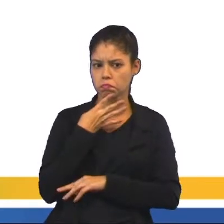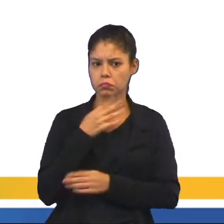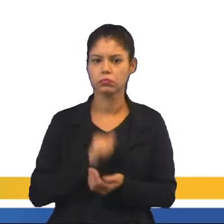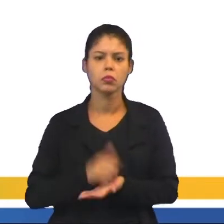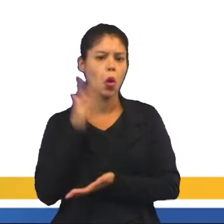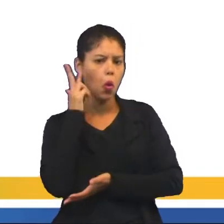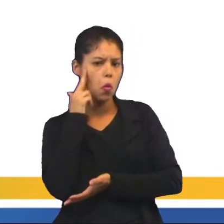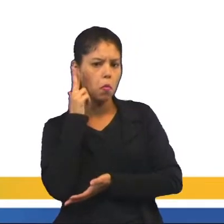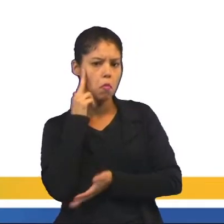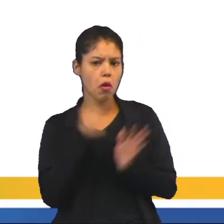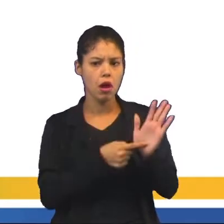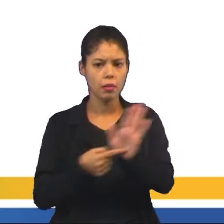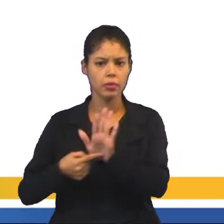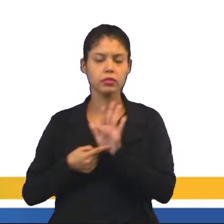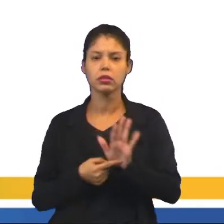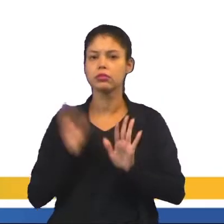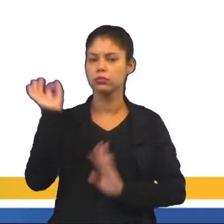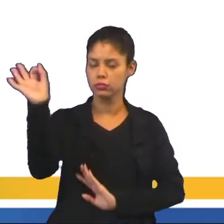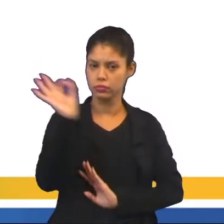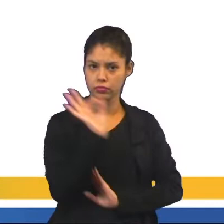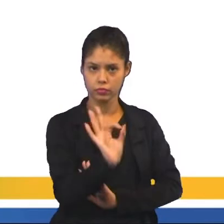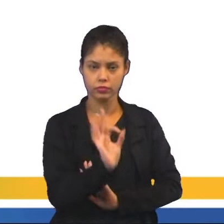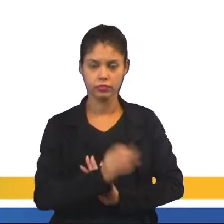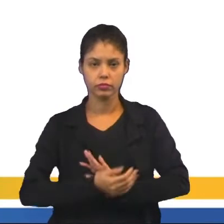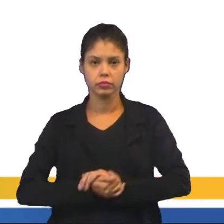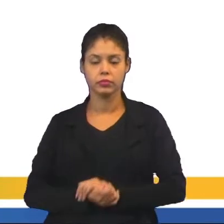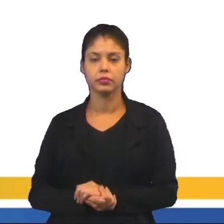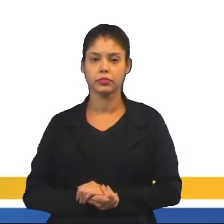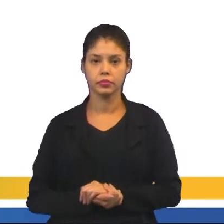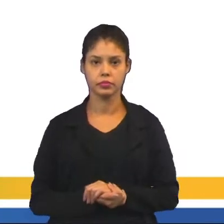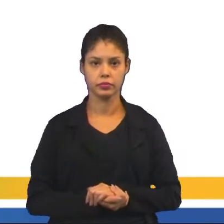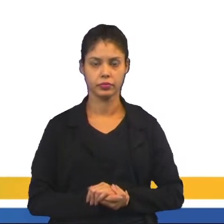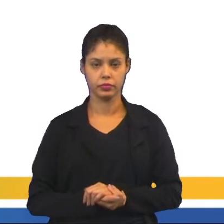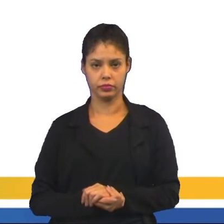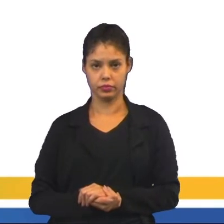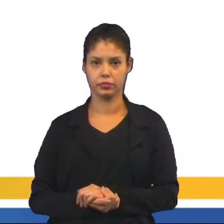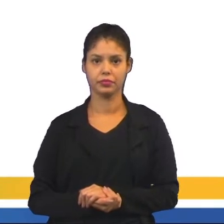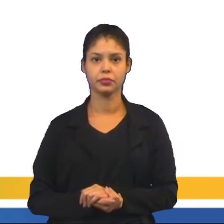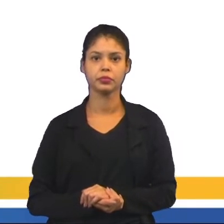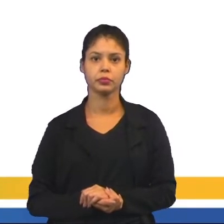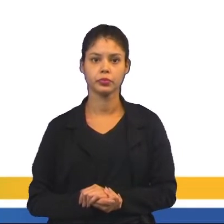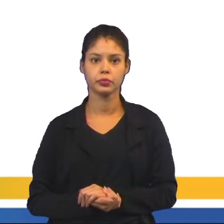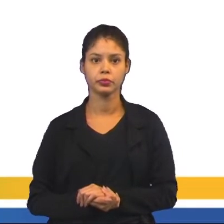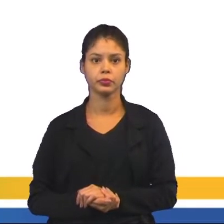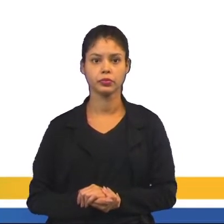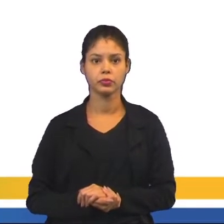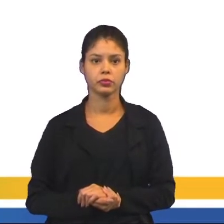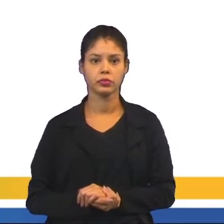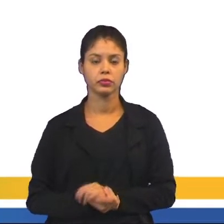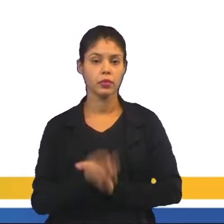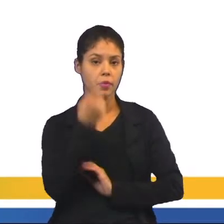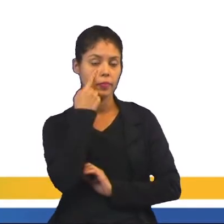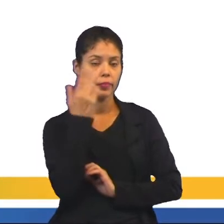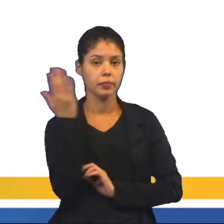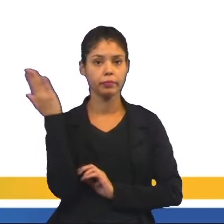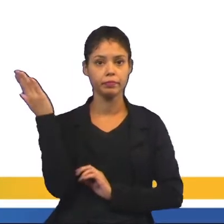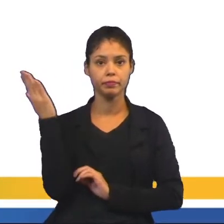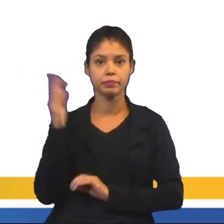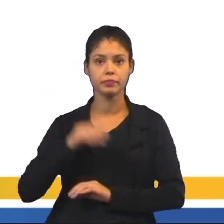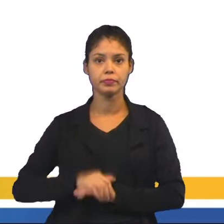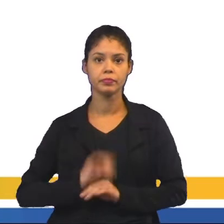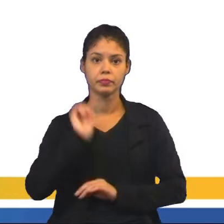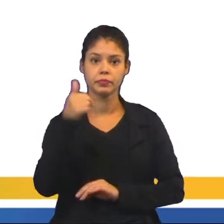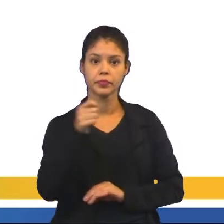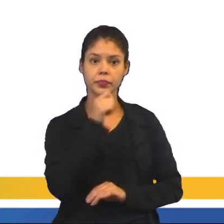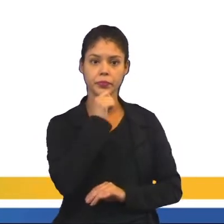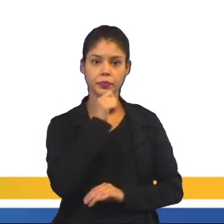bastante comum que ela seja apresentada como uma porcentagem. Então, observe aí. Logo